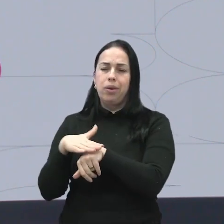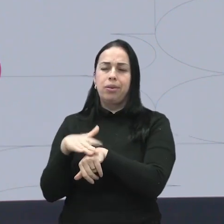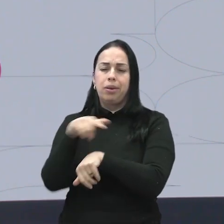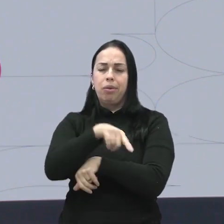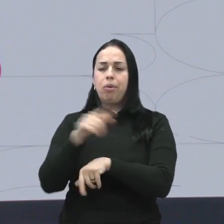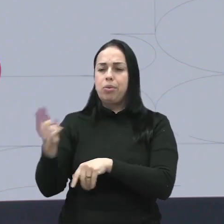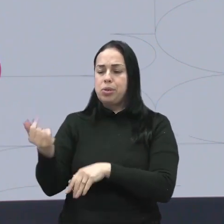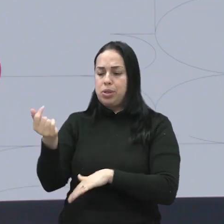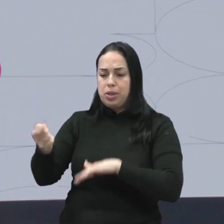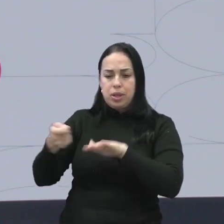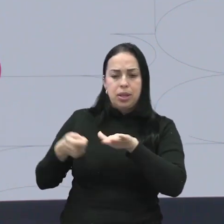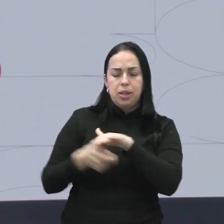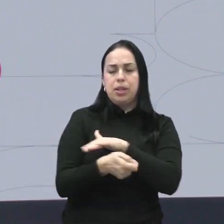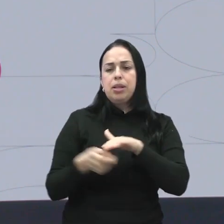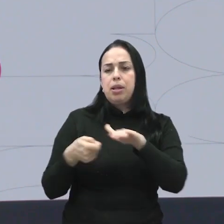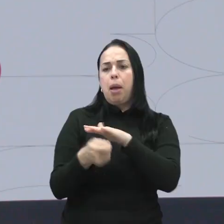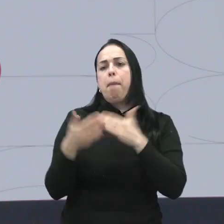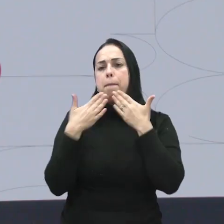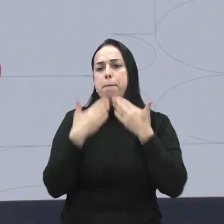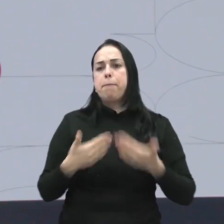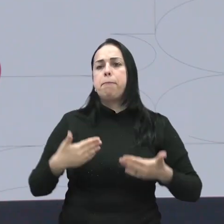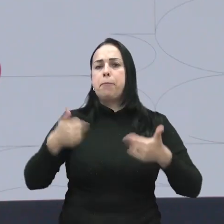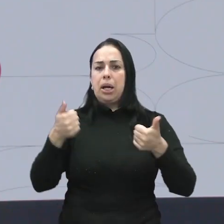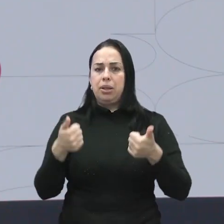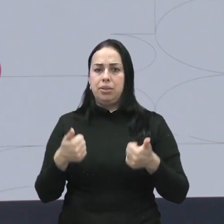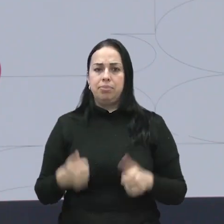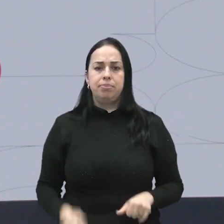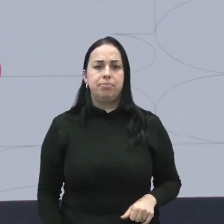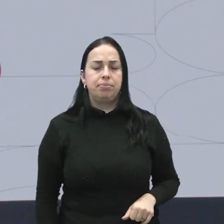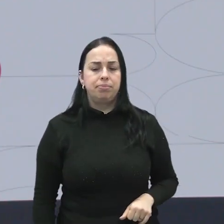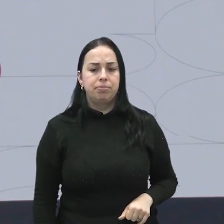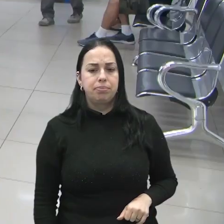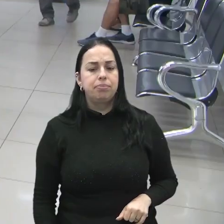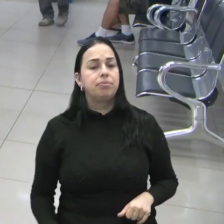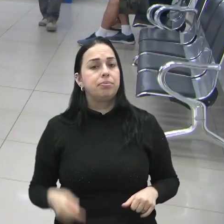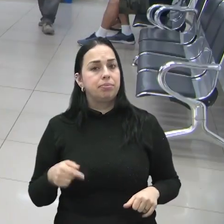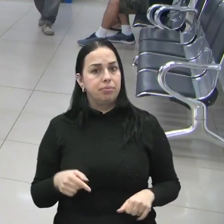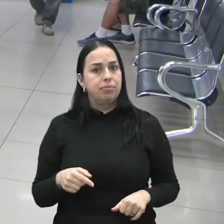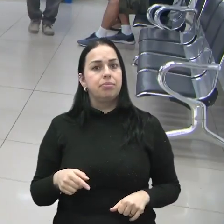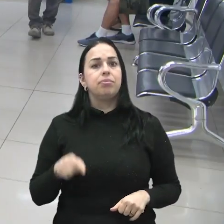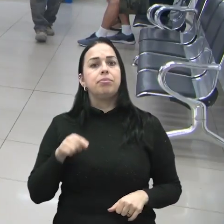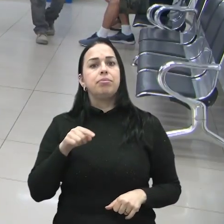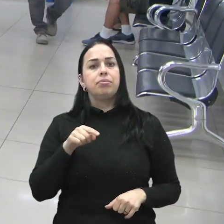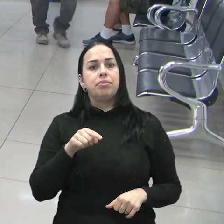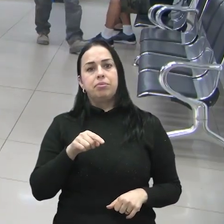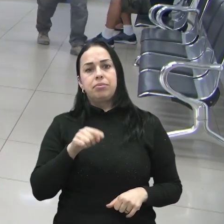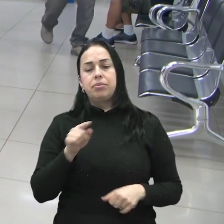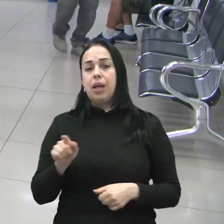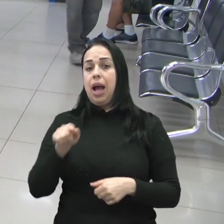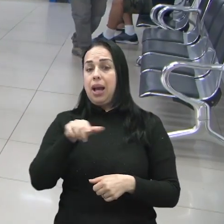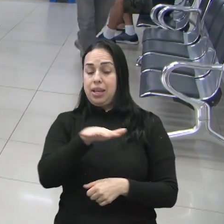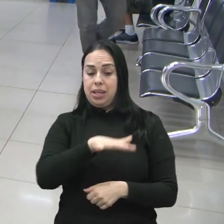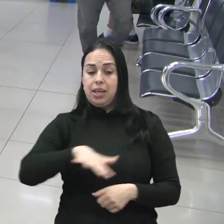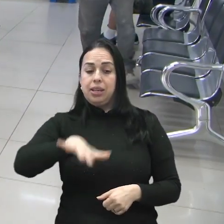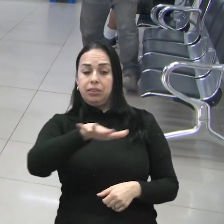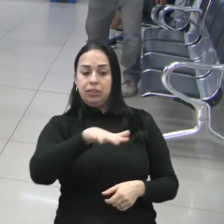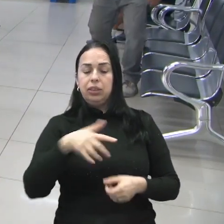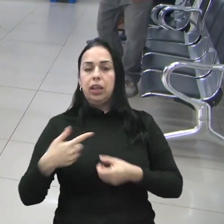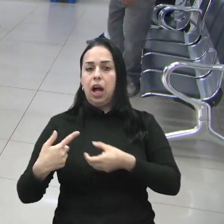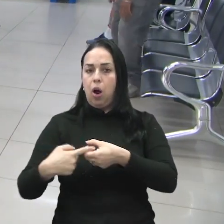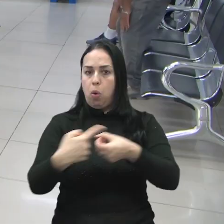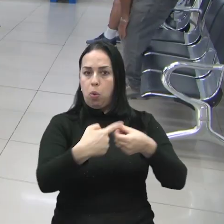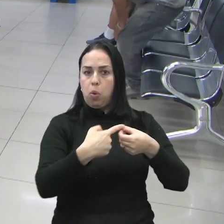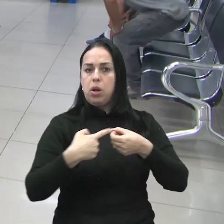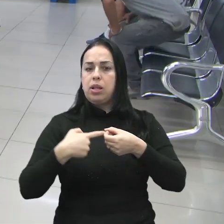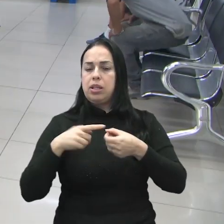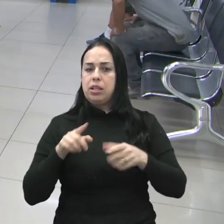consegue melhorar os repasses e ter os devidos encaminhamentos na nossa própria rede. O fortalecimento das gestões locais